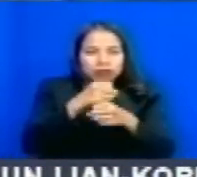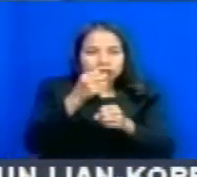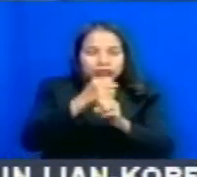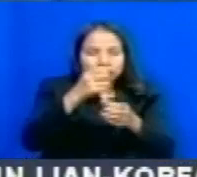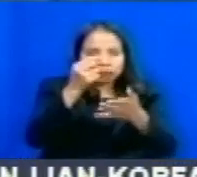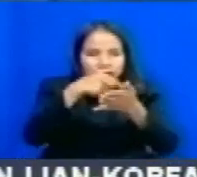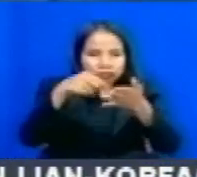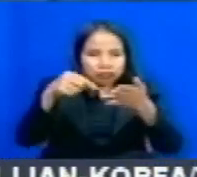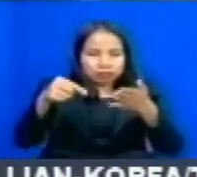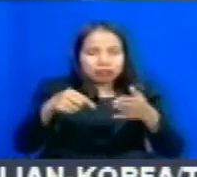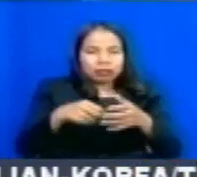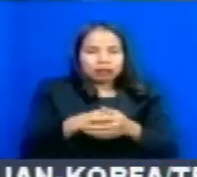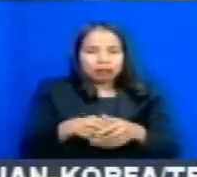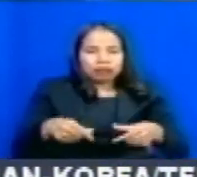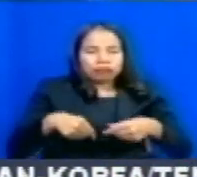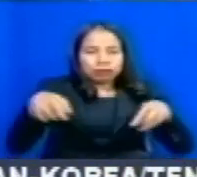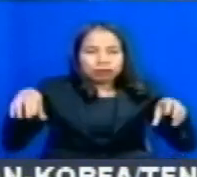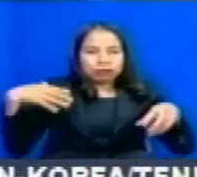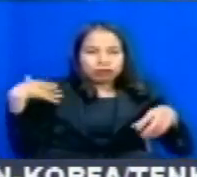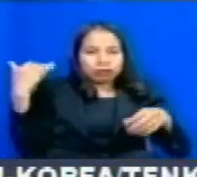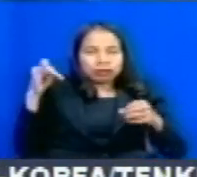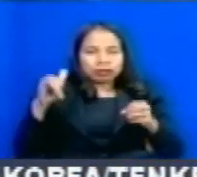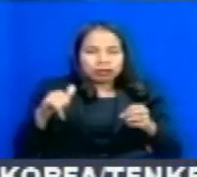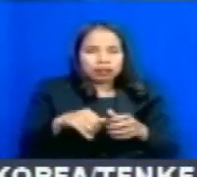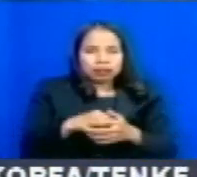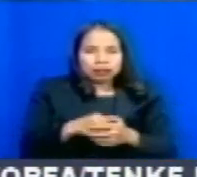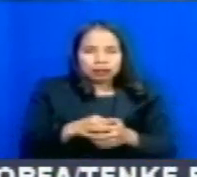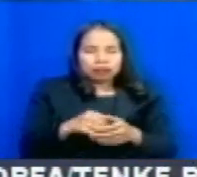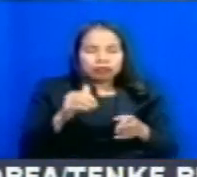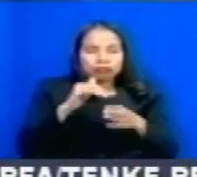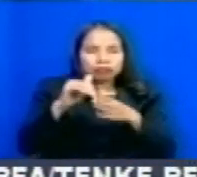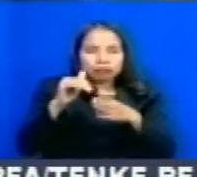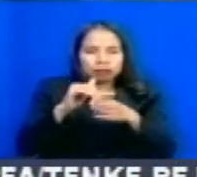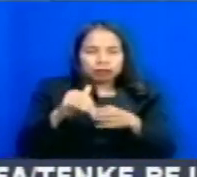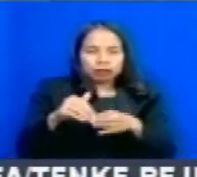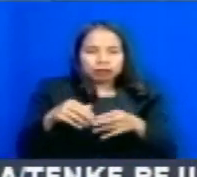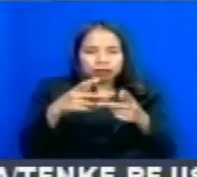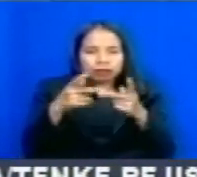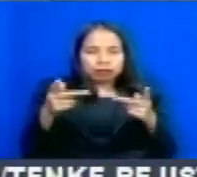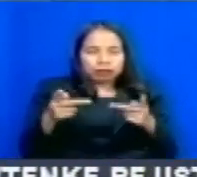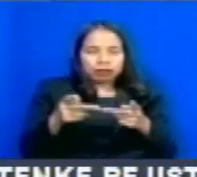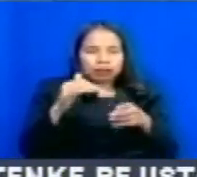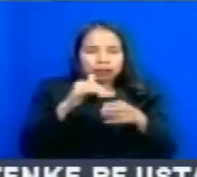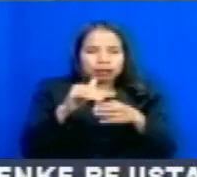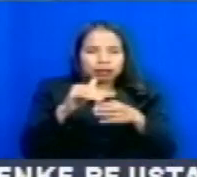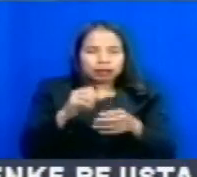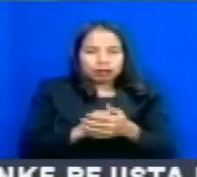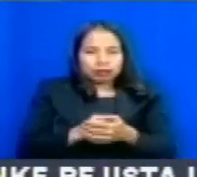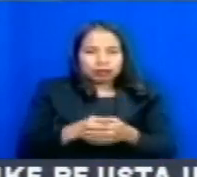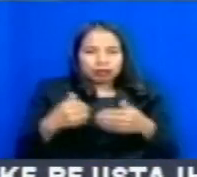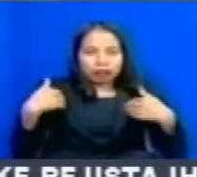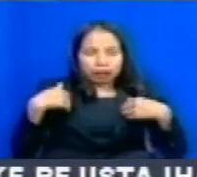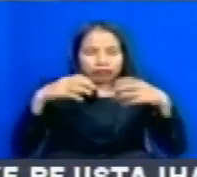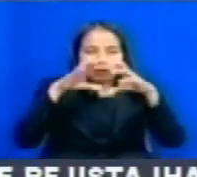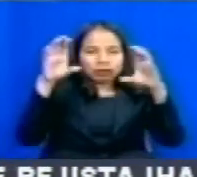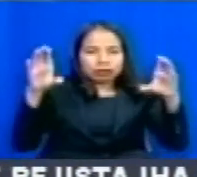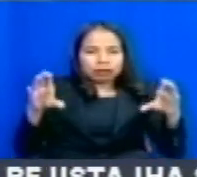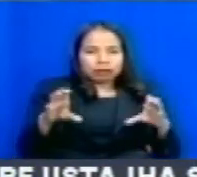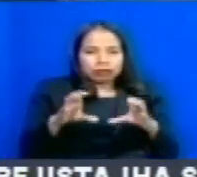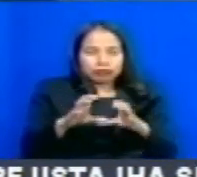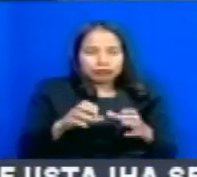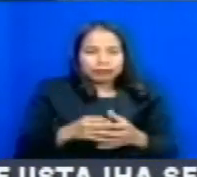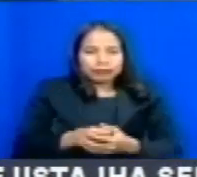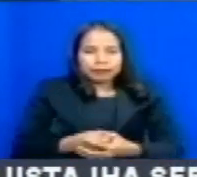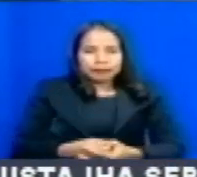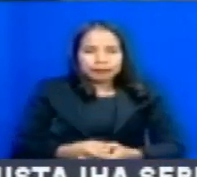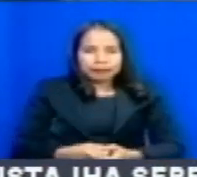concordansi ida de recruta cidadão nebe durante de Tuirona formação iha centro treinamento no iha ona certificado.